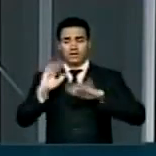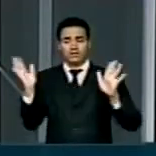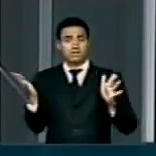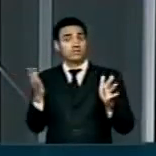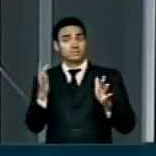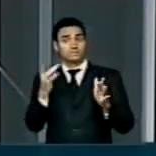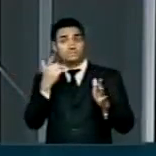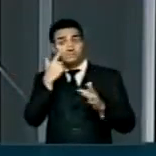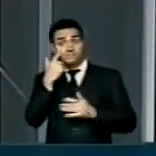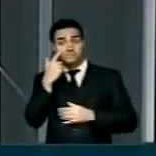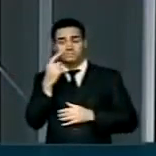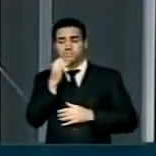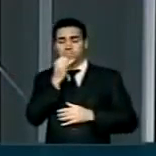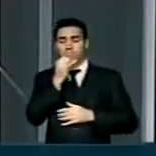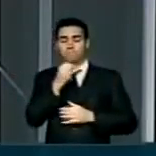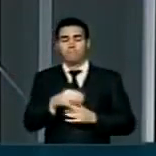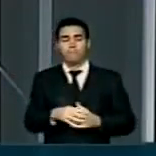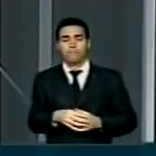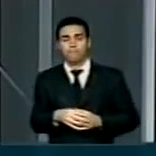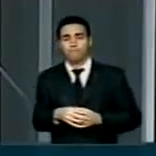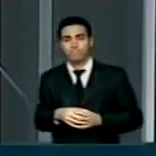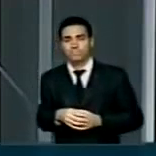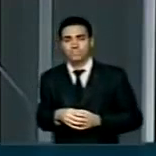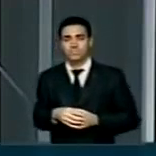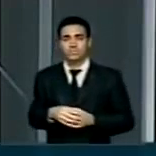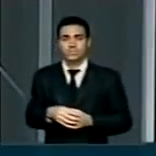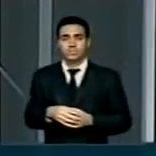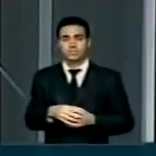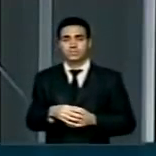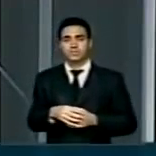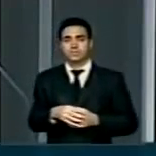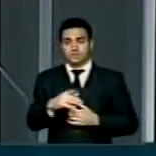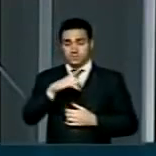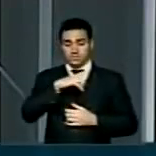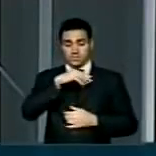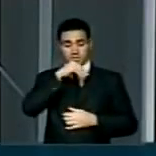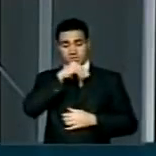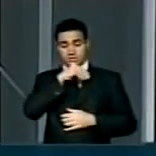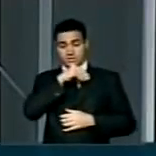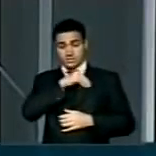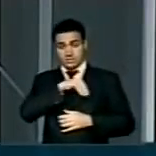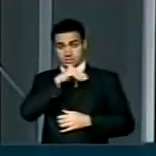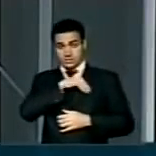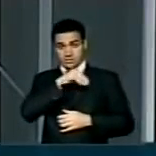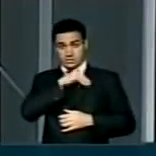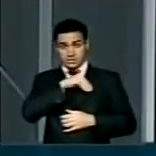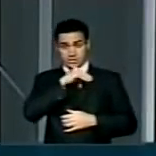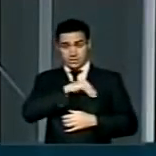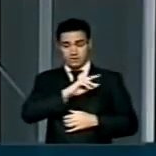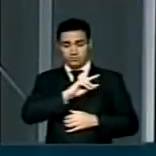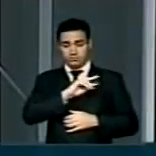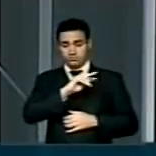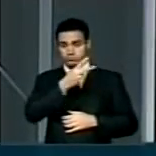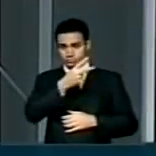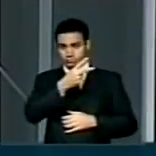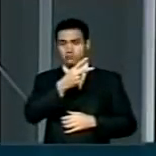que quando a reposição salarial é a